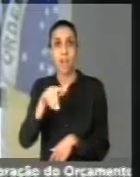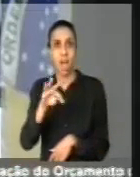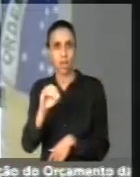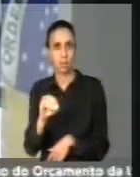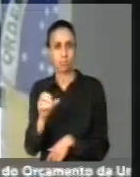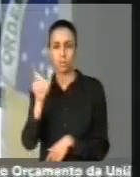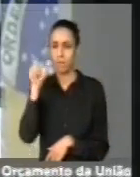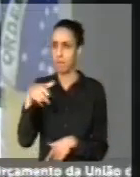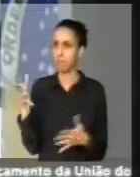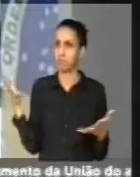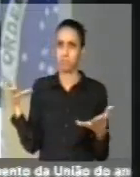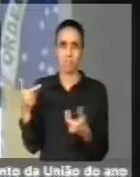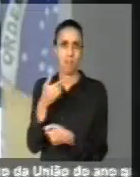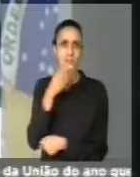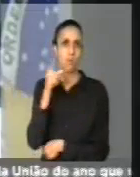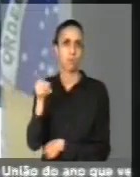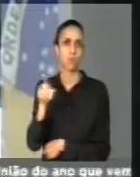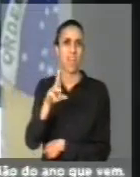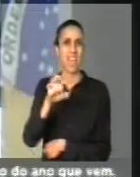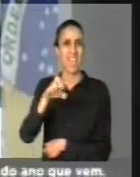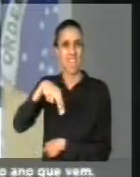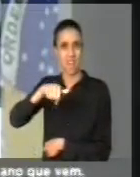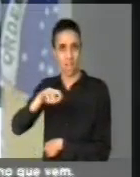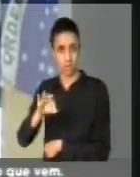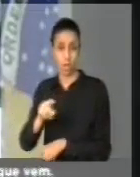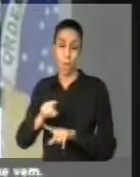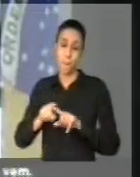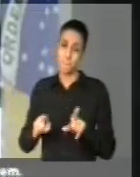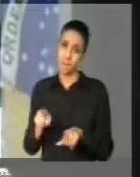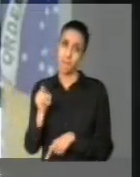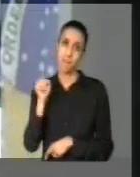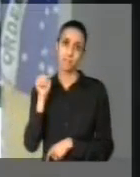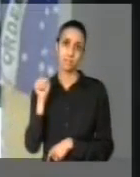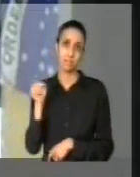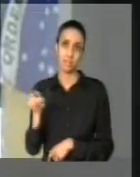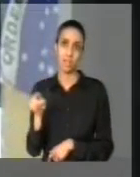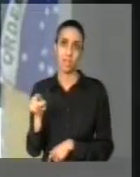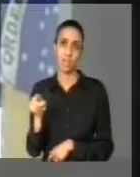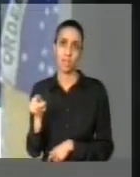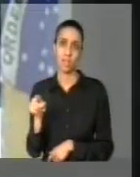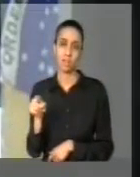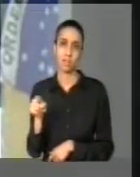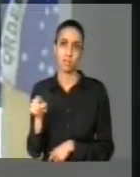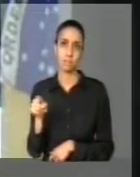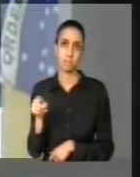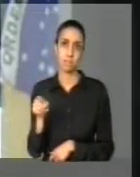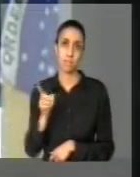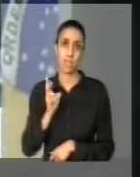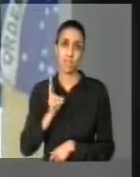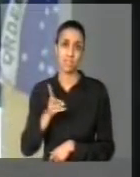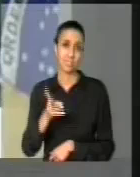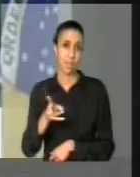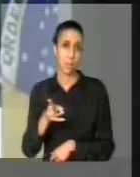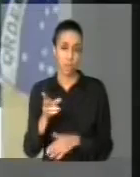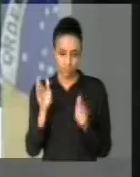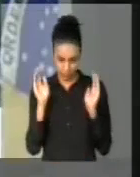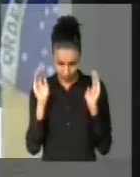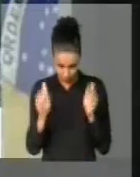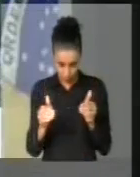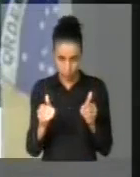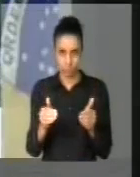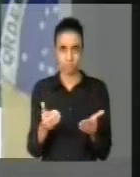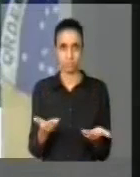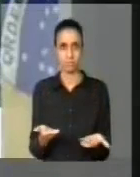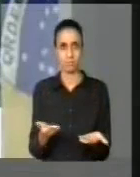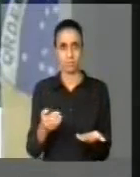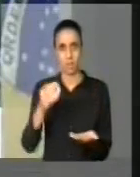figura, mas era um empedernido nacionalista.